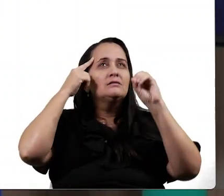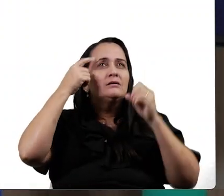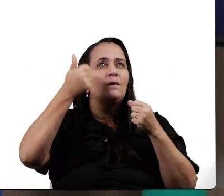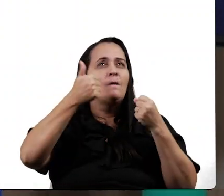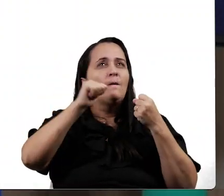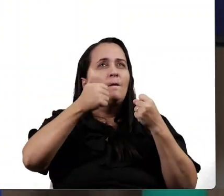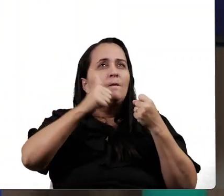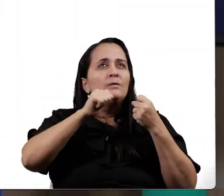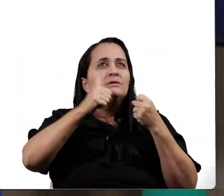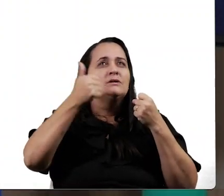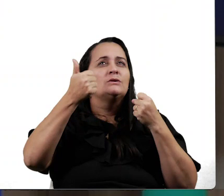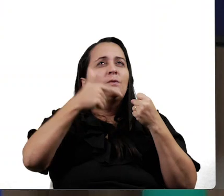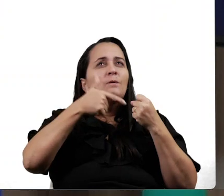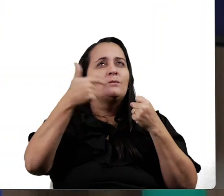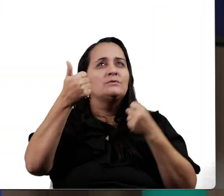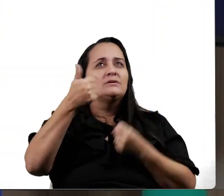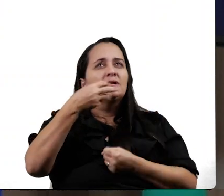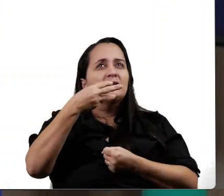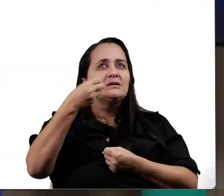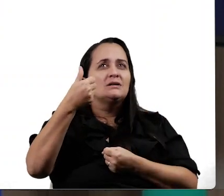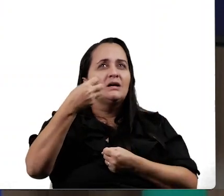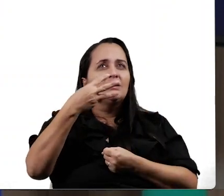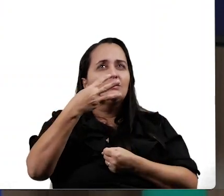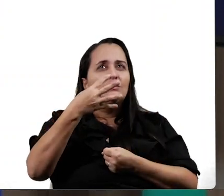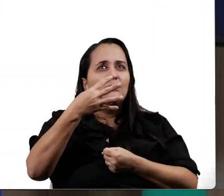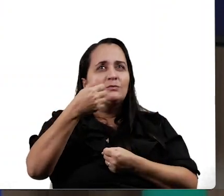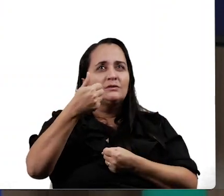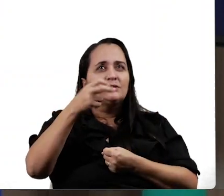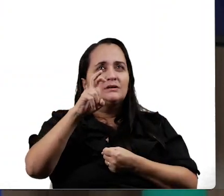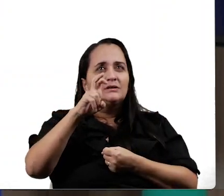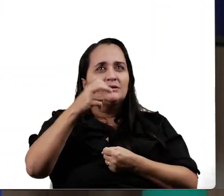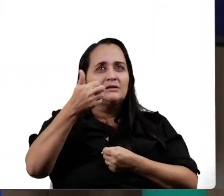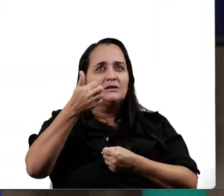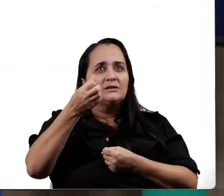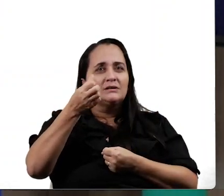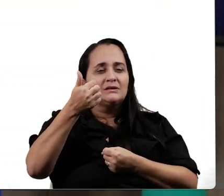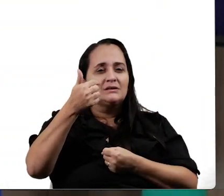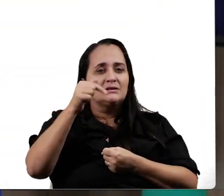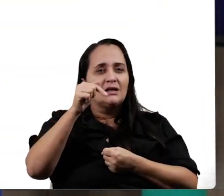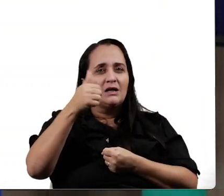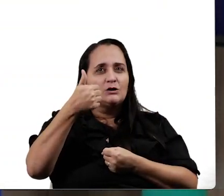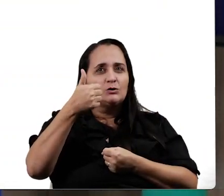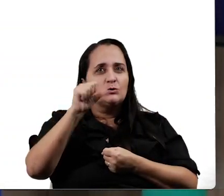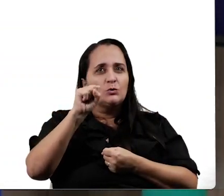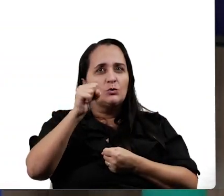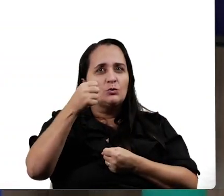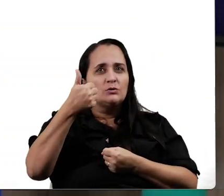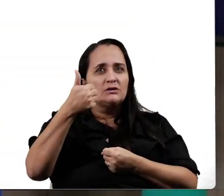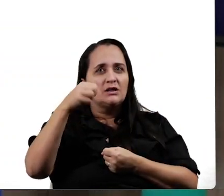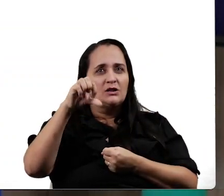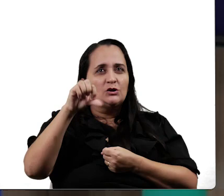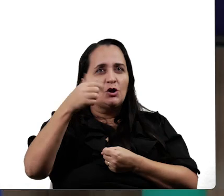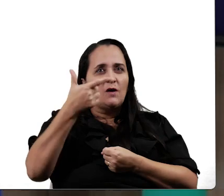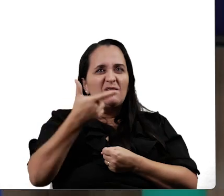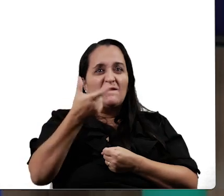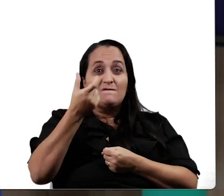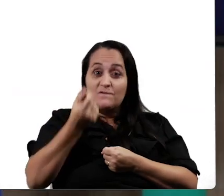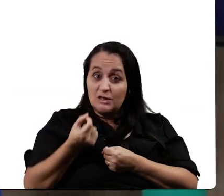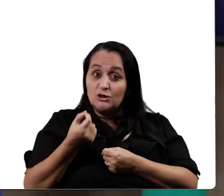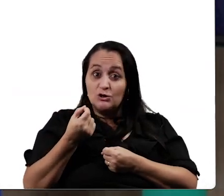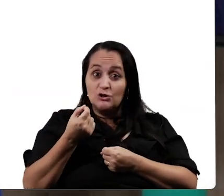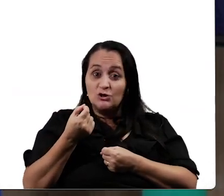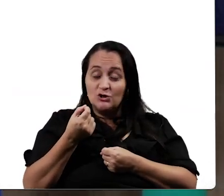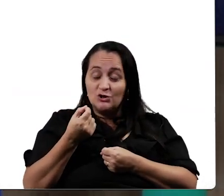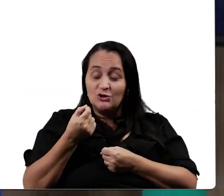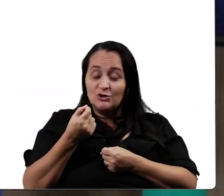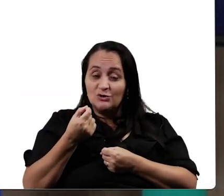13 14 15 16 17 18 19 20 então 10 + 10 20